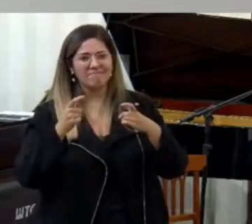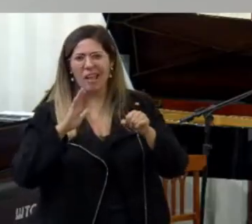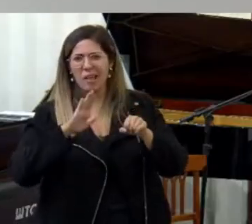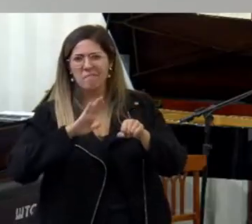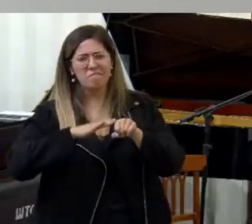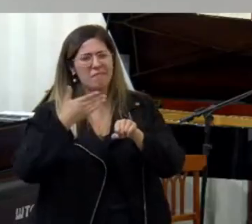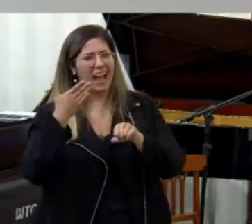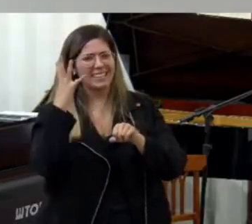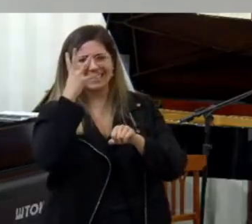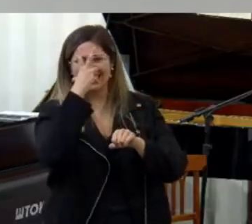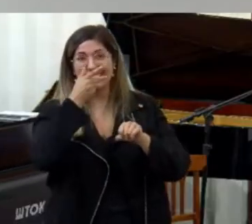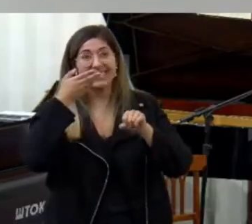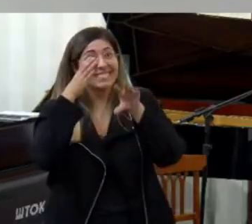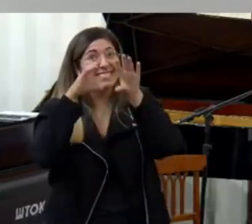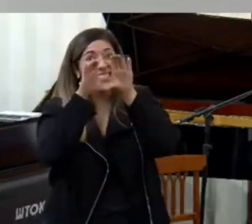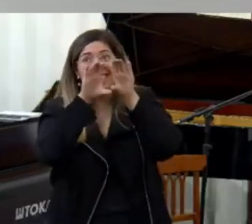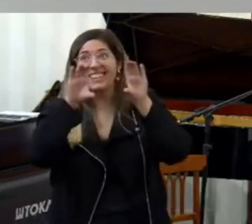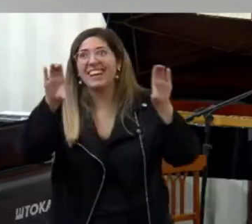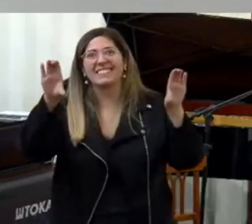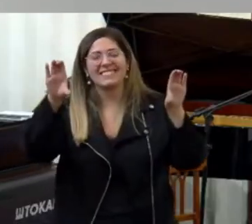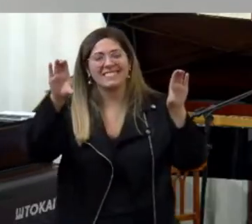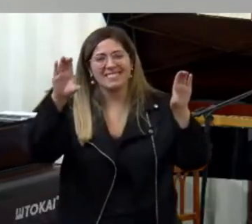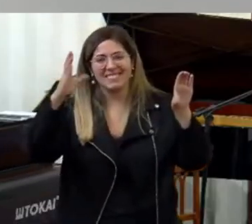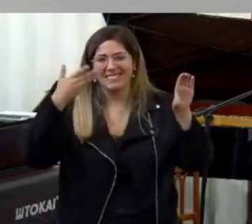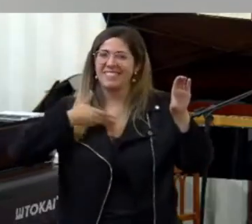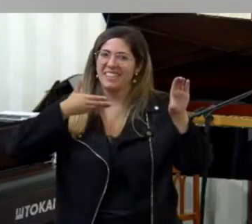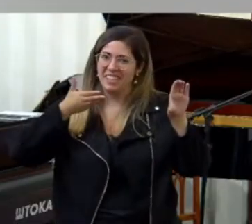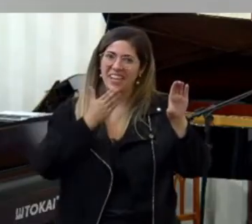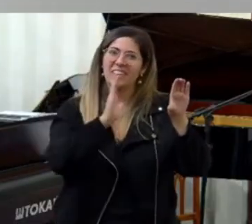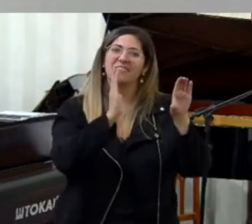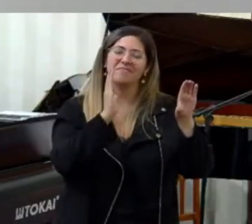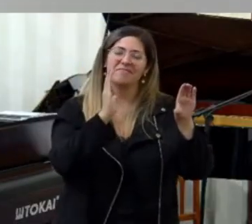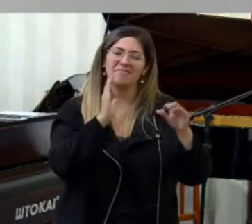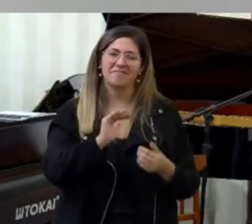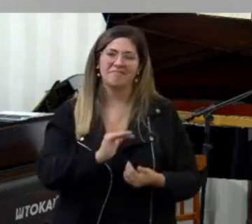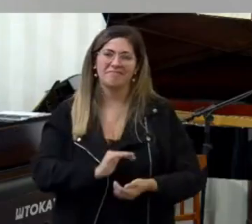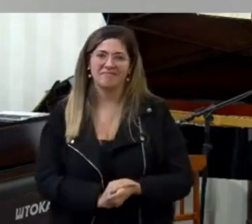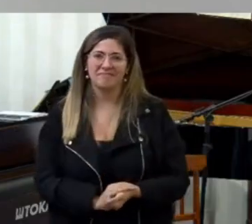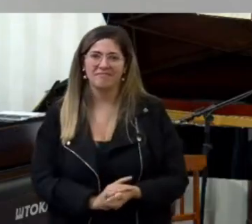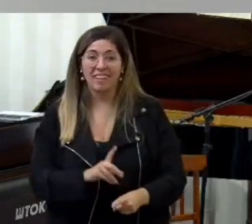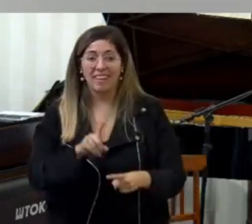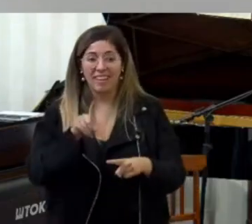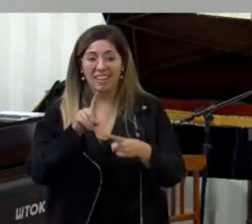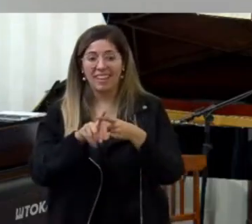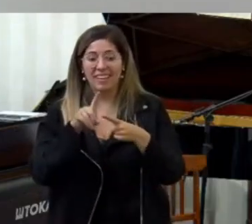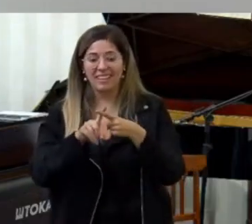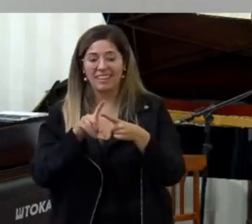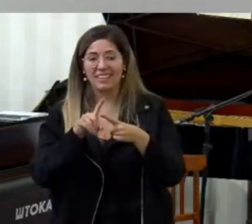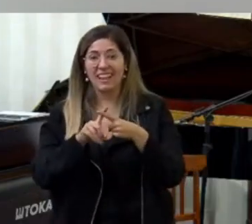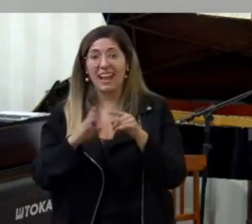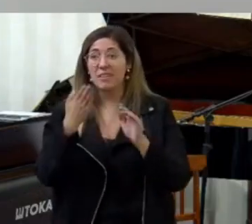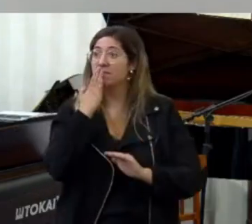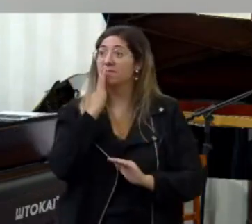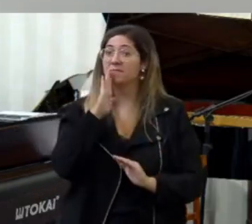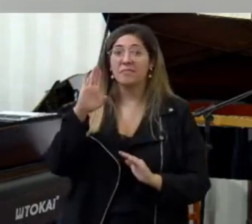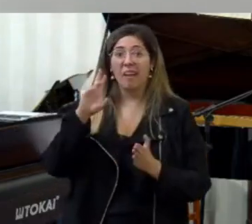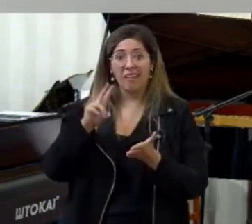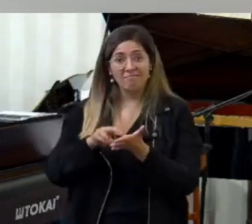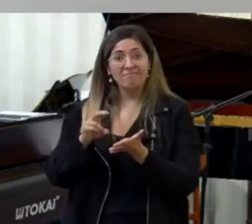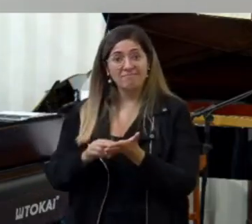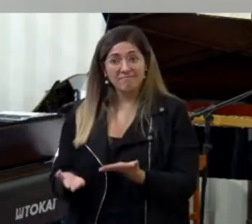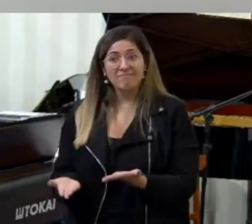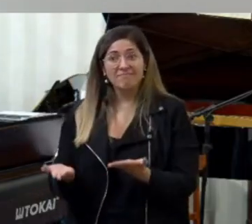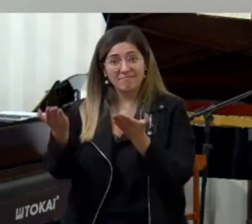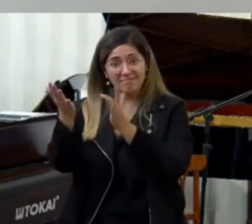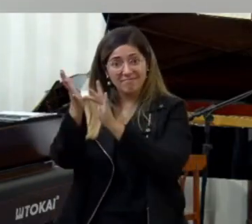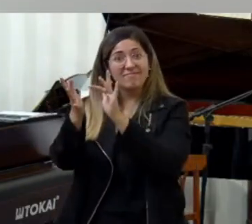do que este que vocês estão desenhando aí na folha de vocês. Porque esta é a promessa da ressurreição